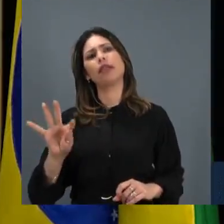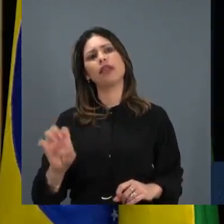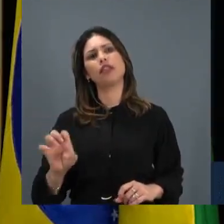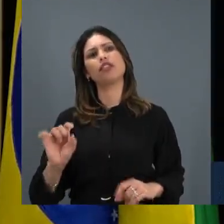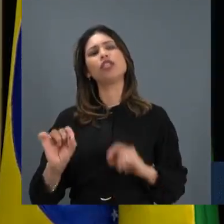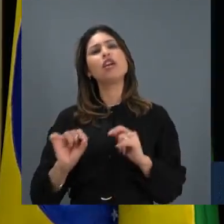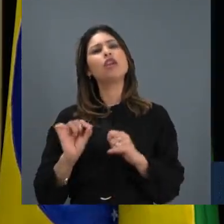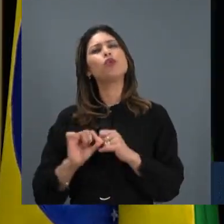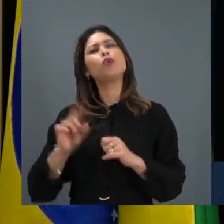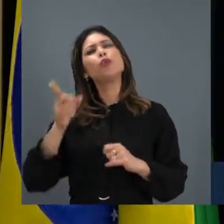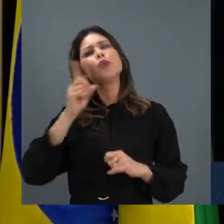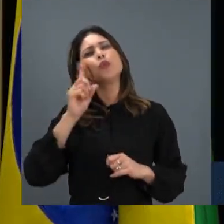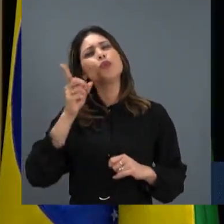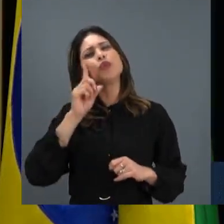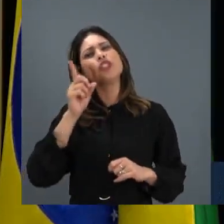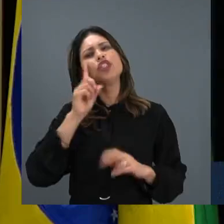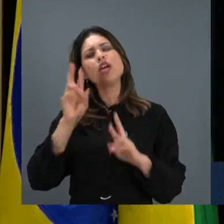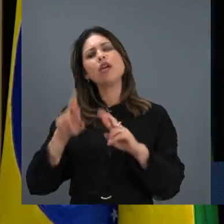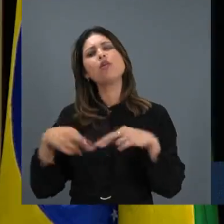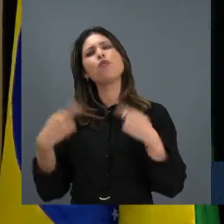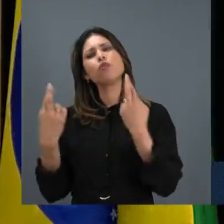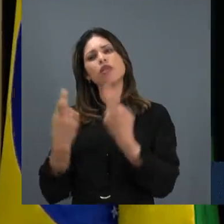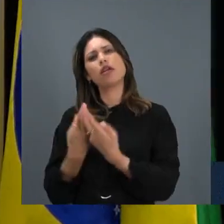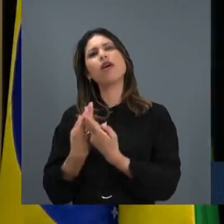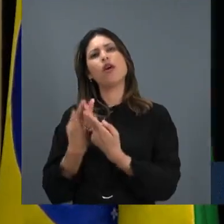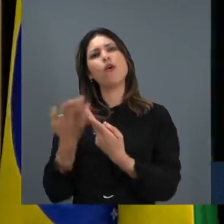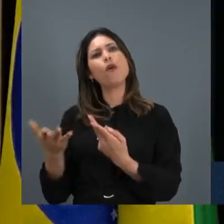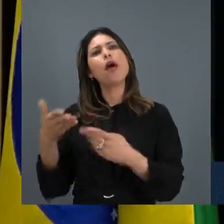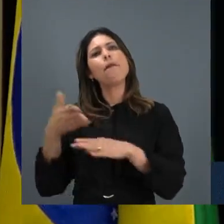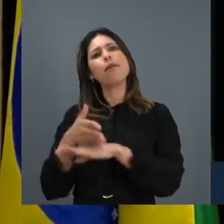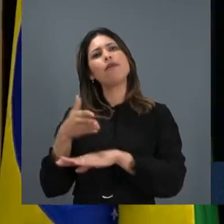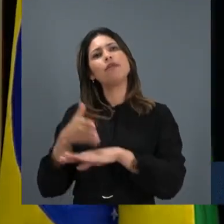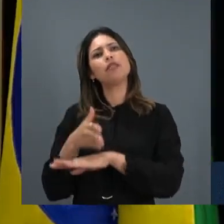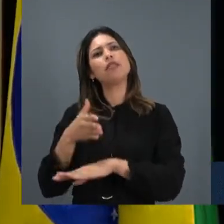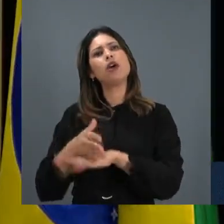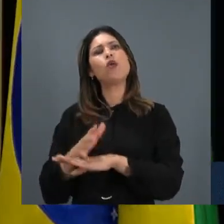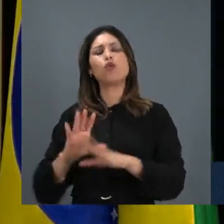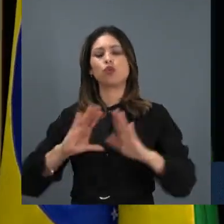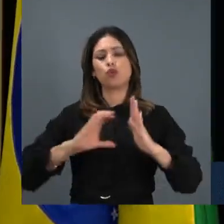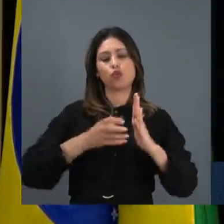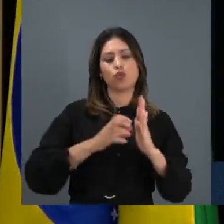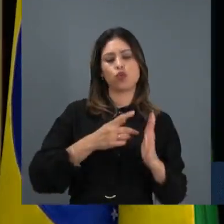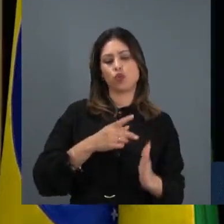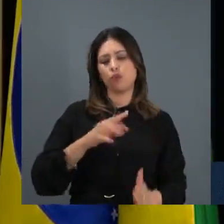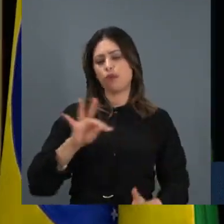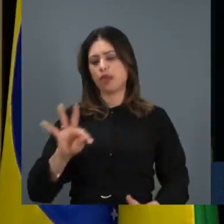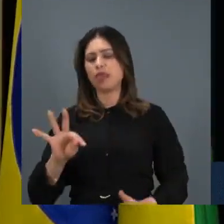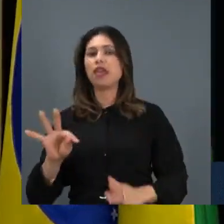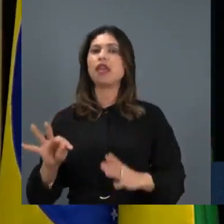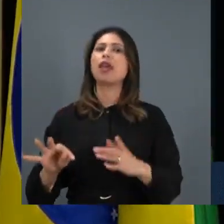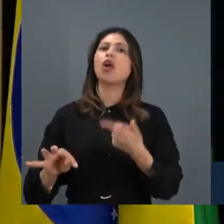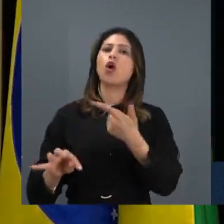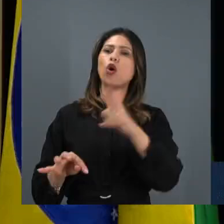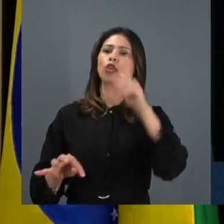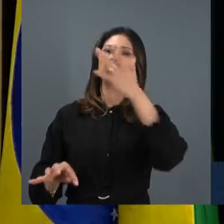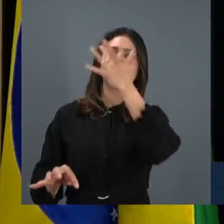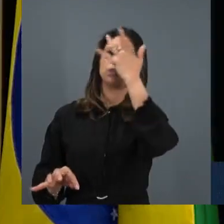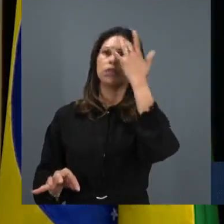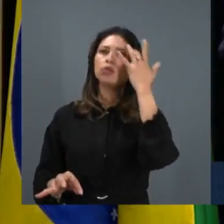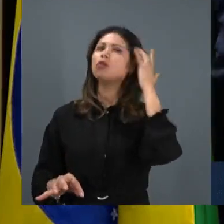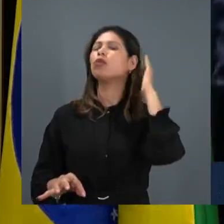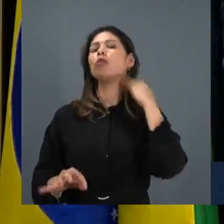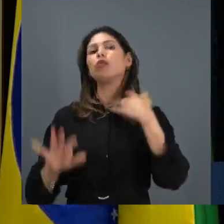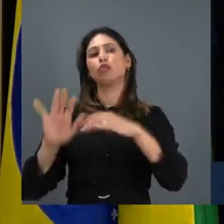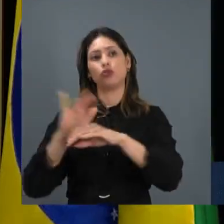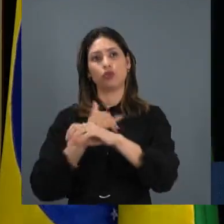reuniões diárias pela manhã com a participação de membros do Diretório Nacional do PT, de influenciadores digitais e da própria SECOM